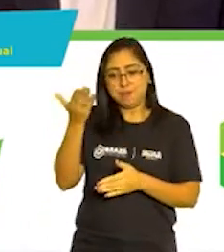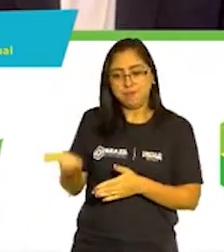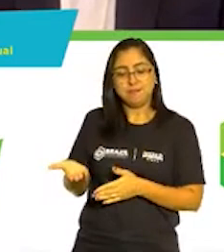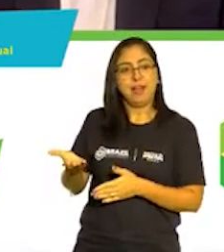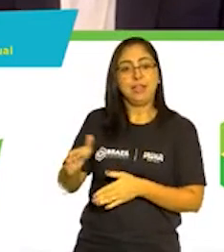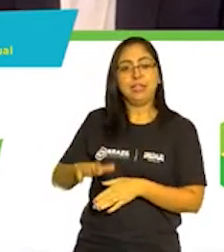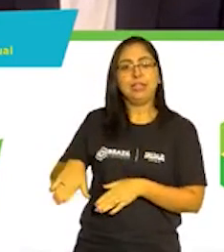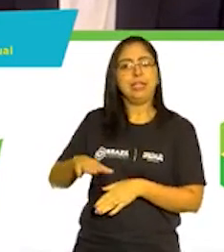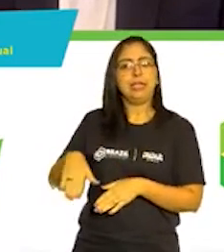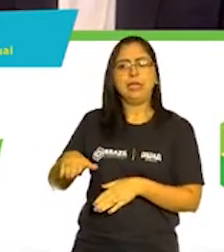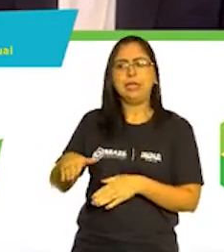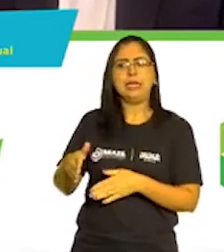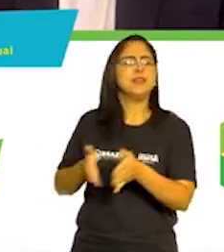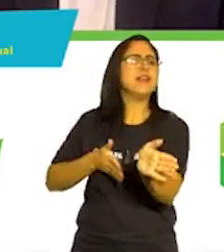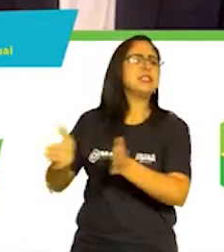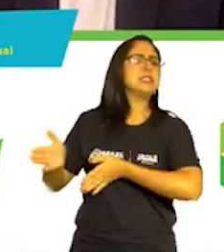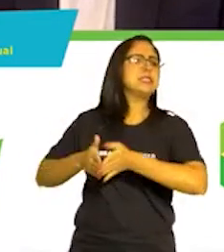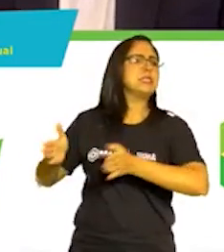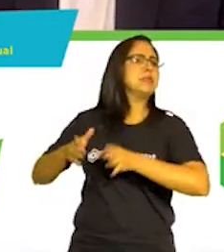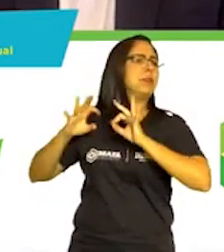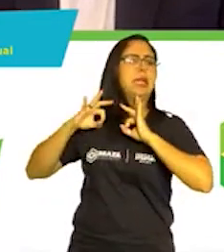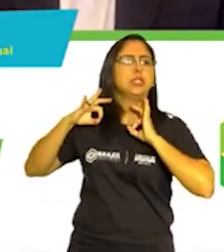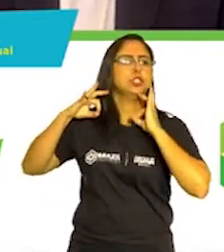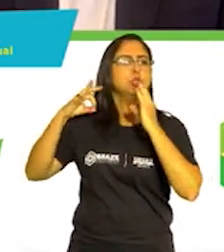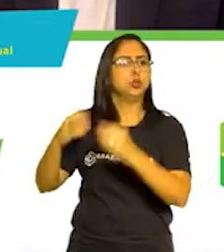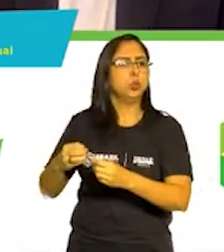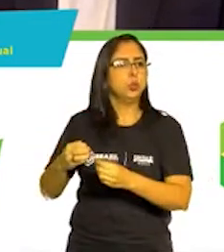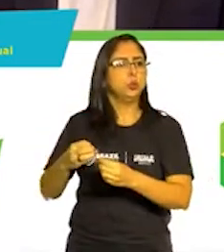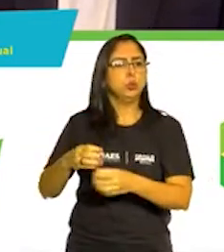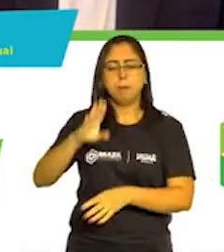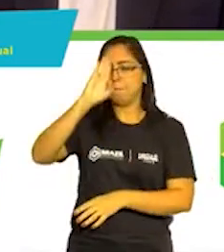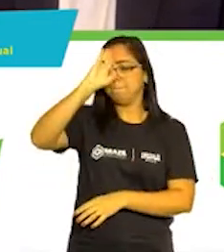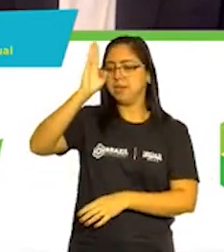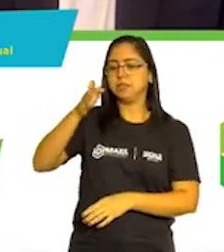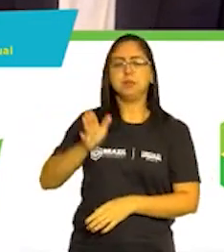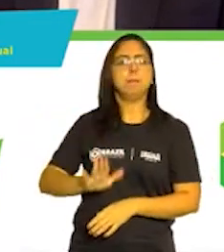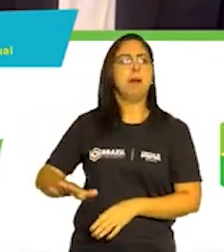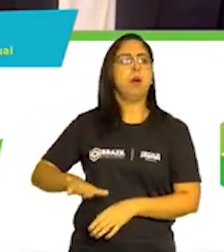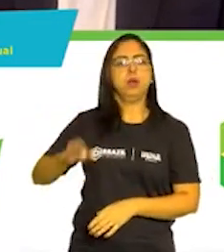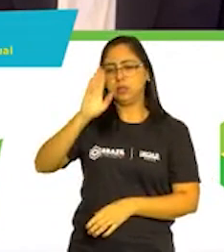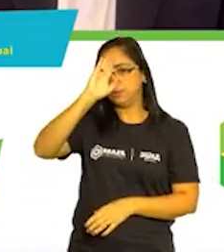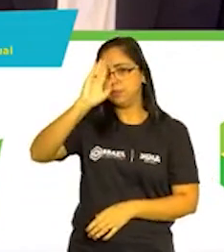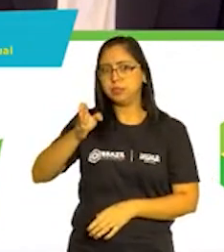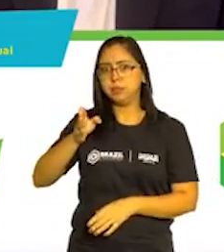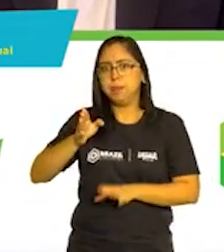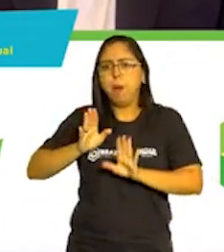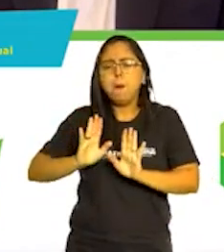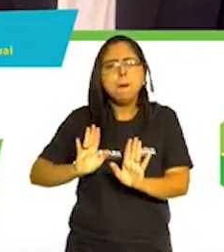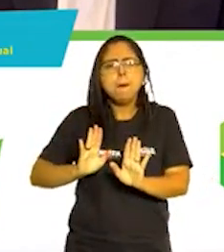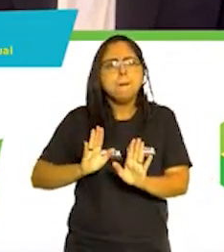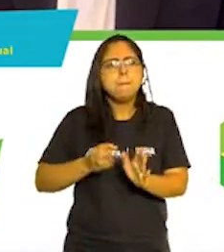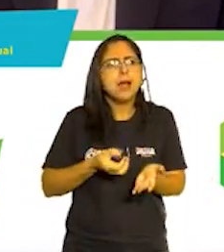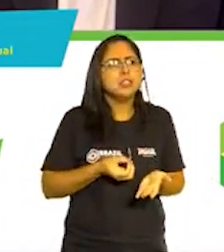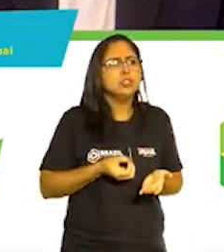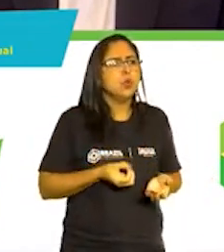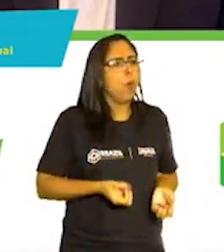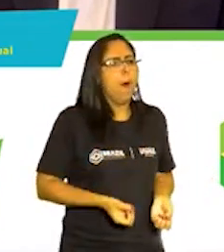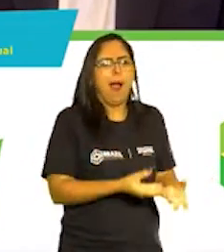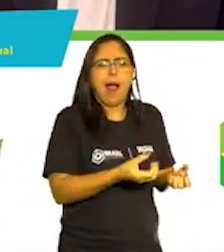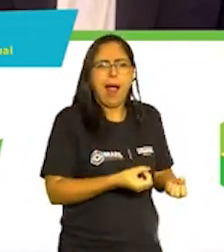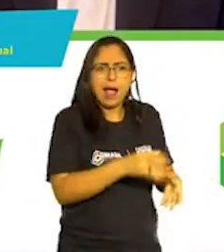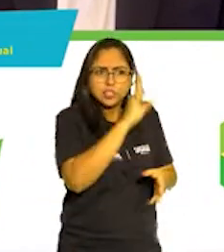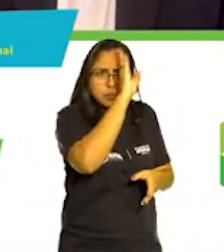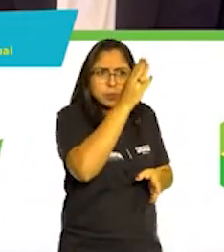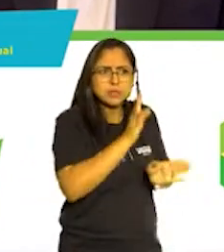Constituição, 217, eu acho, que diz que a prioridade é para as crianças, mas o gasto social público brasileiro não vai para as crianças,